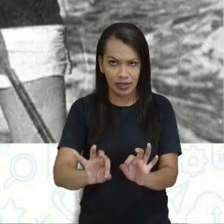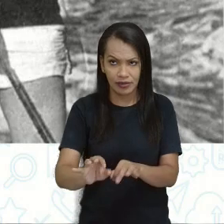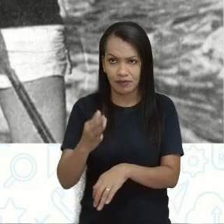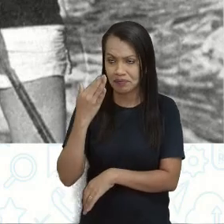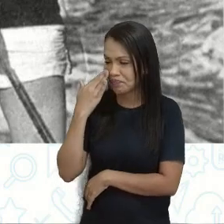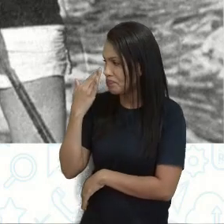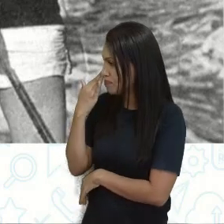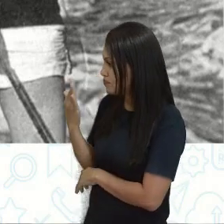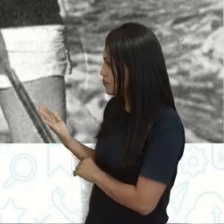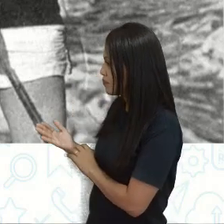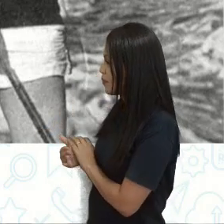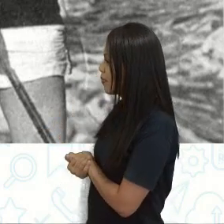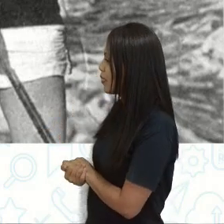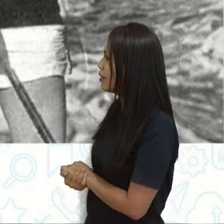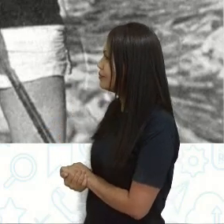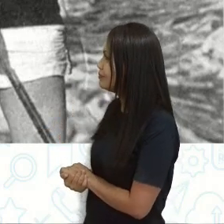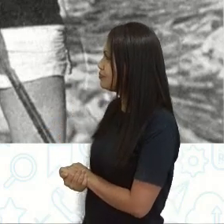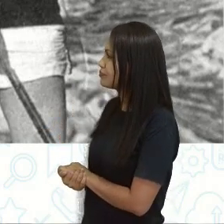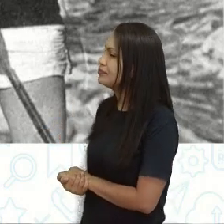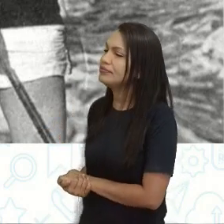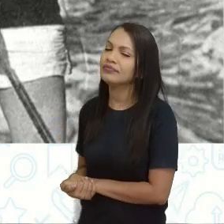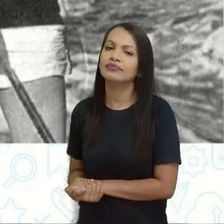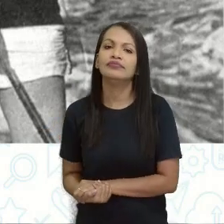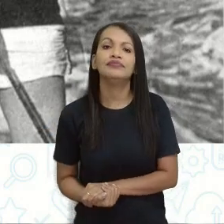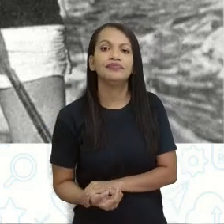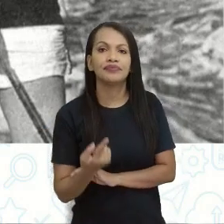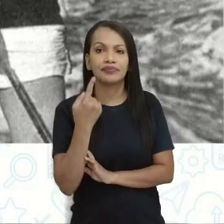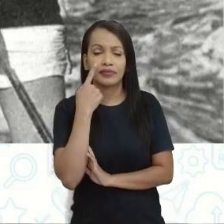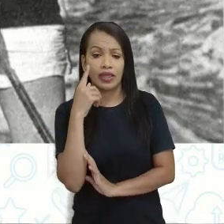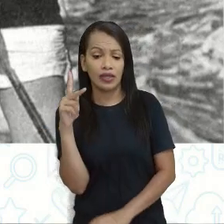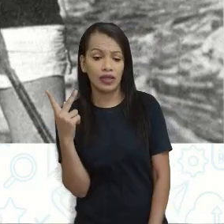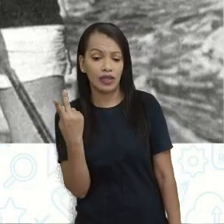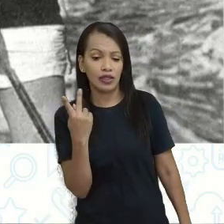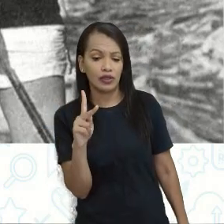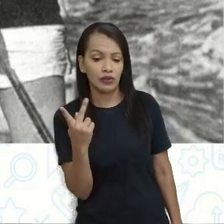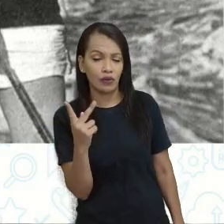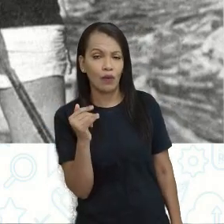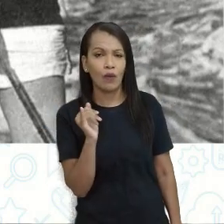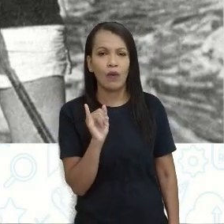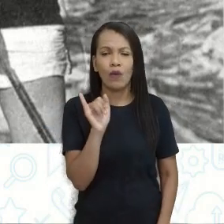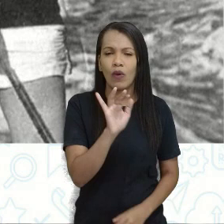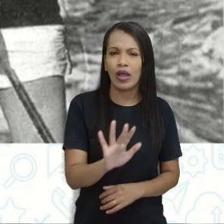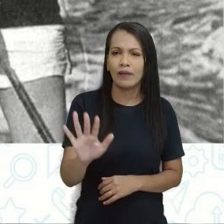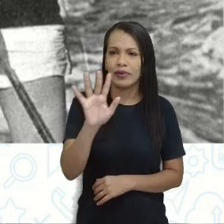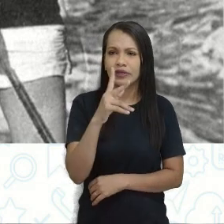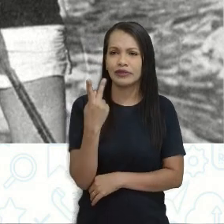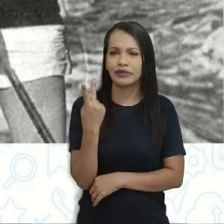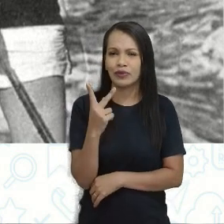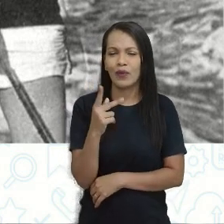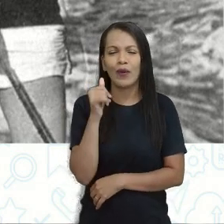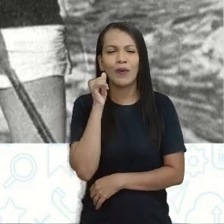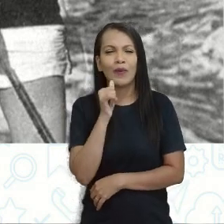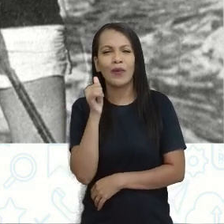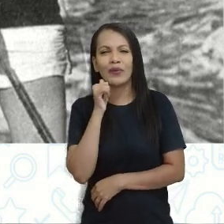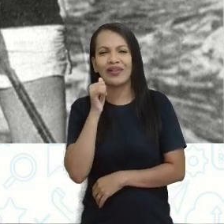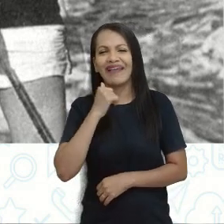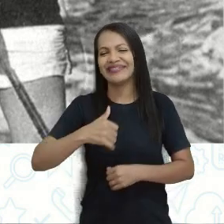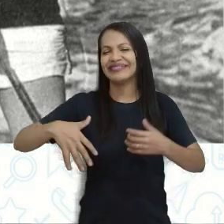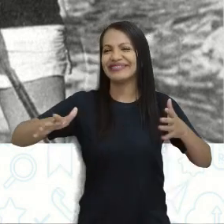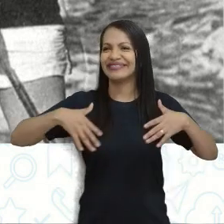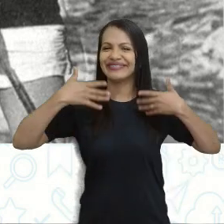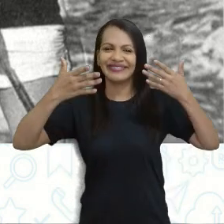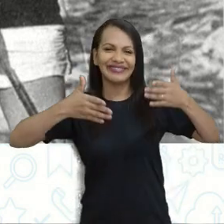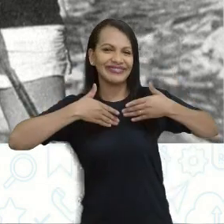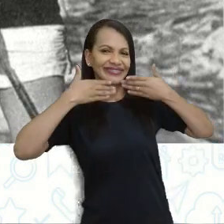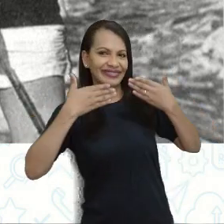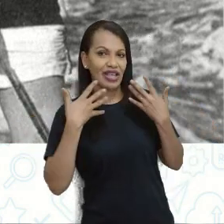aí essa imagem também, né? Essas duas garotas aí bem alegres, né, animadas, e a